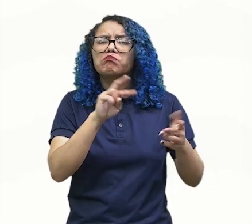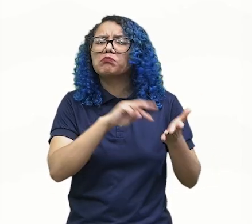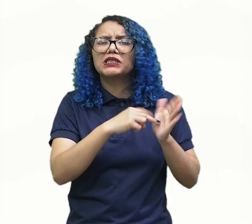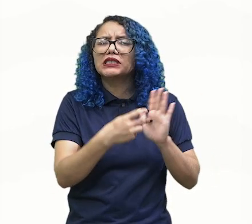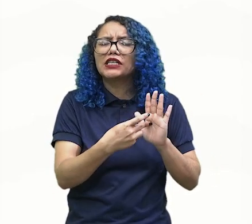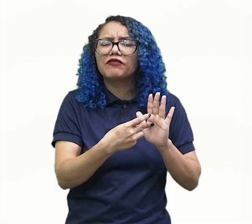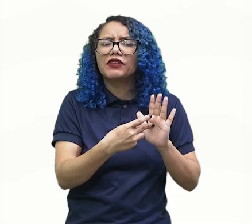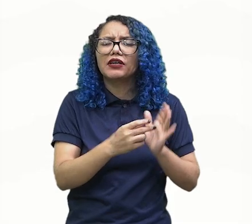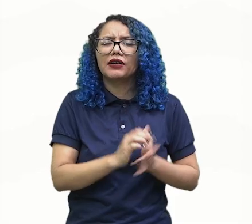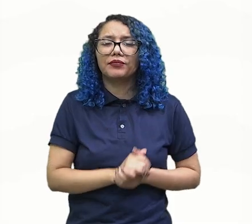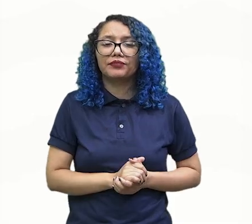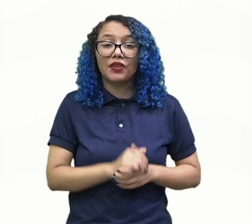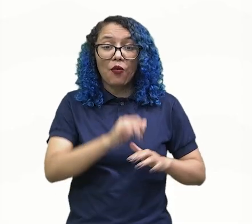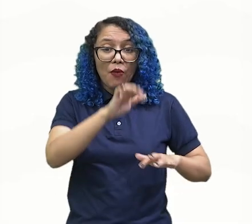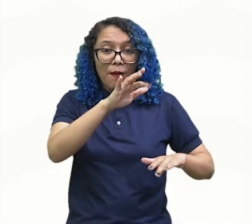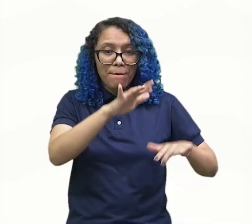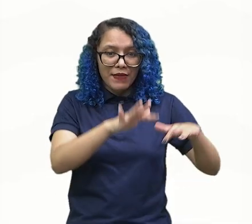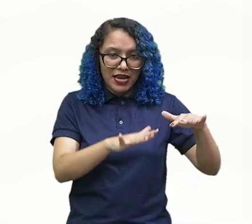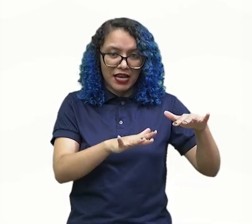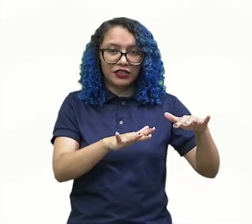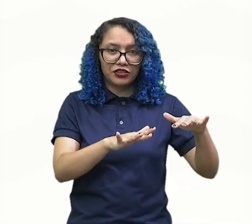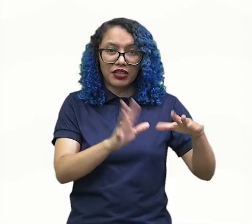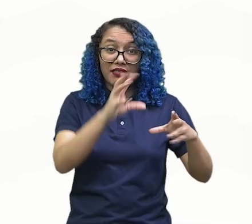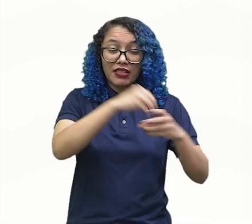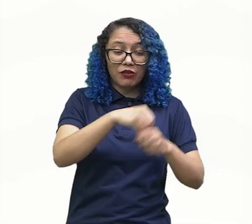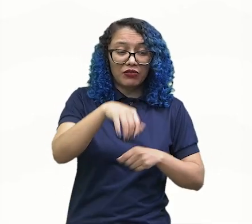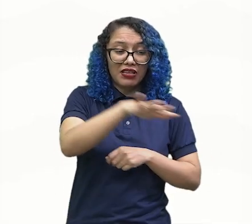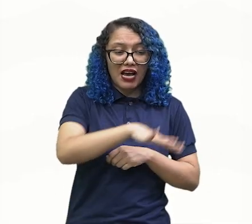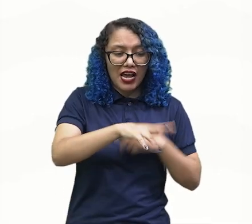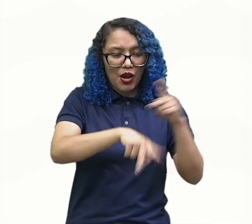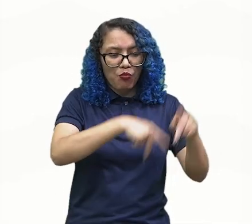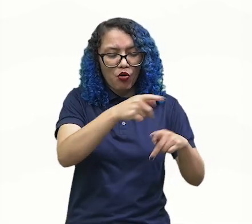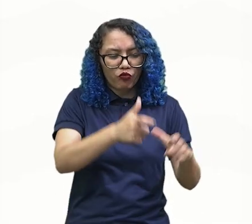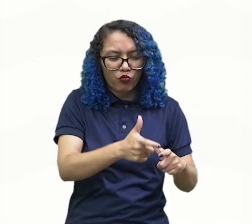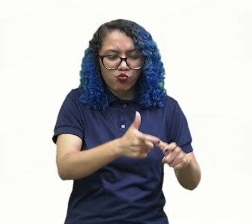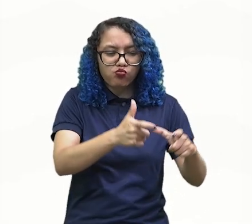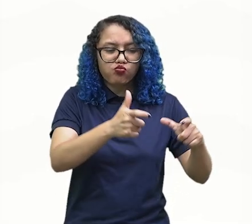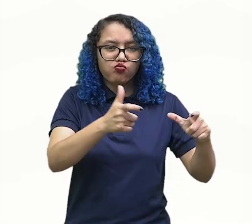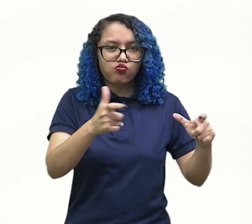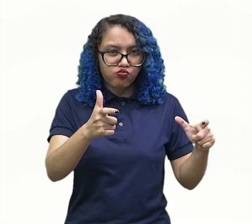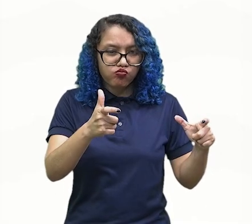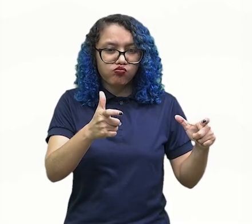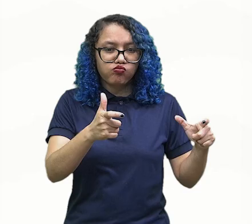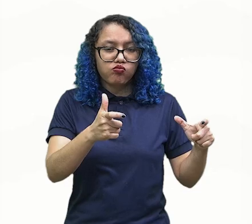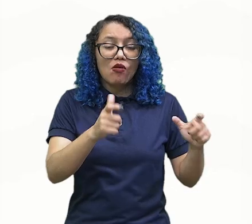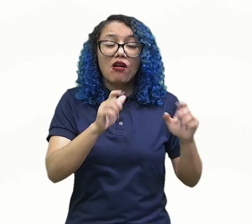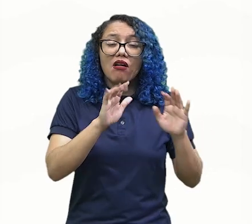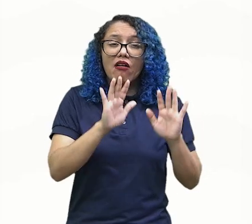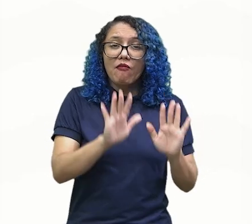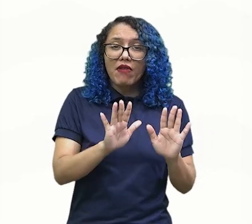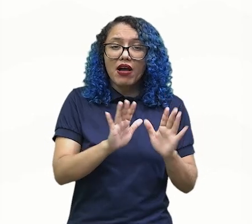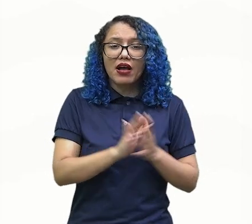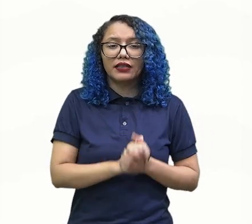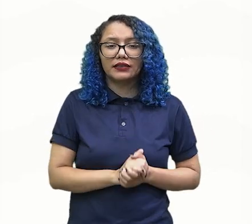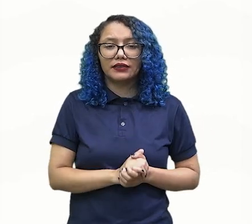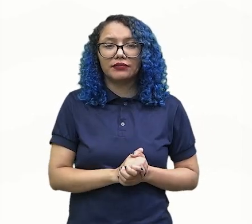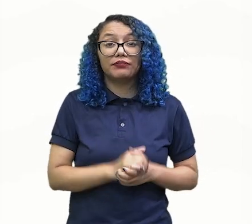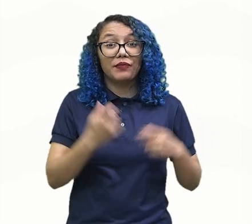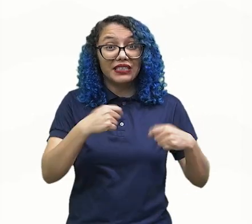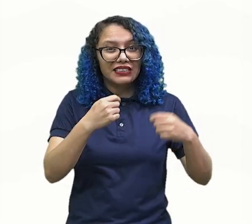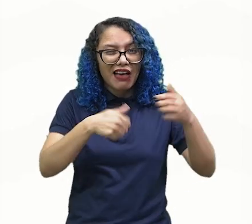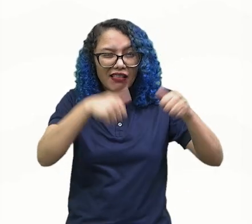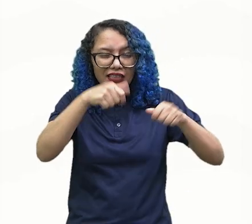vai ser essa média elevada de habitantes, porém, a gente tem que levar em consideração a